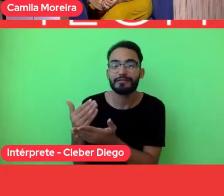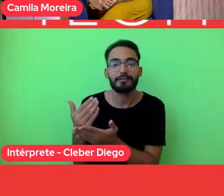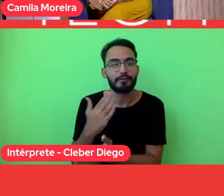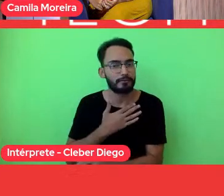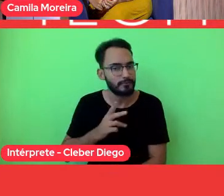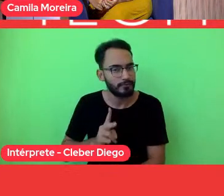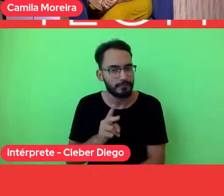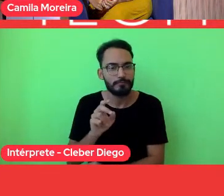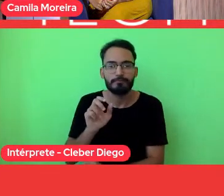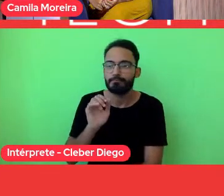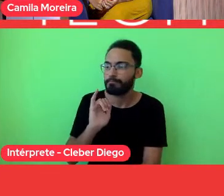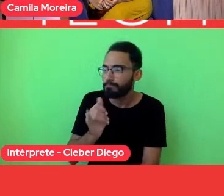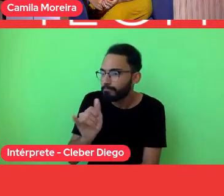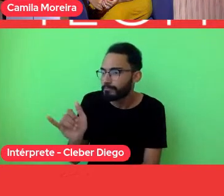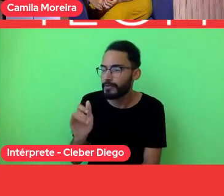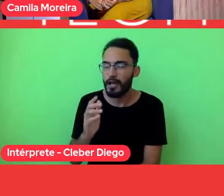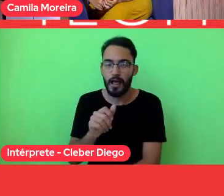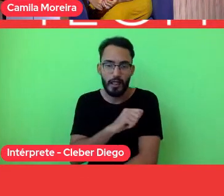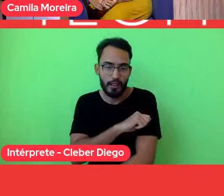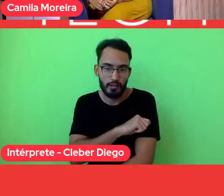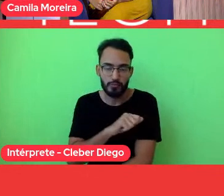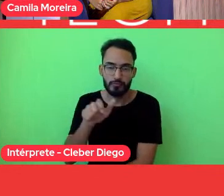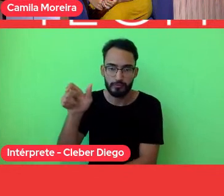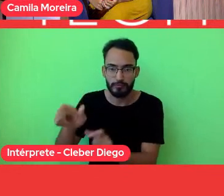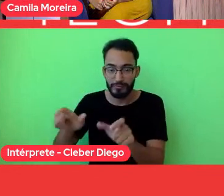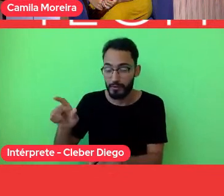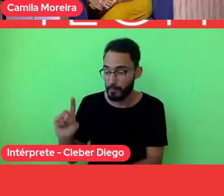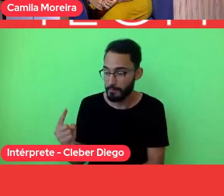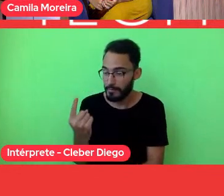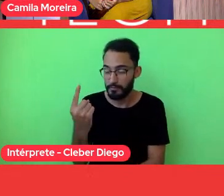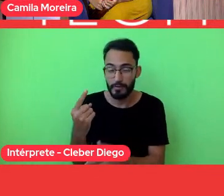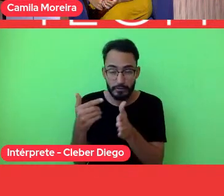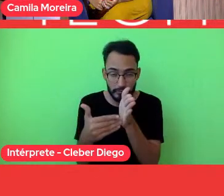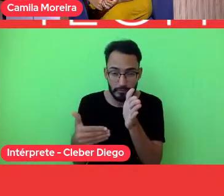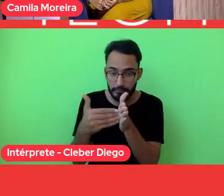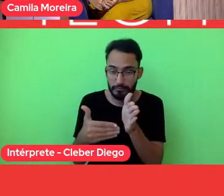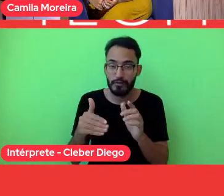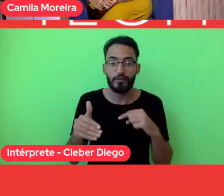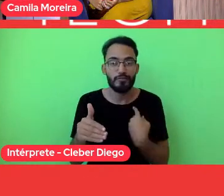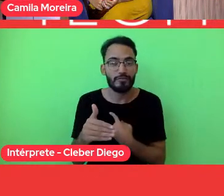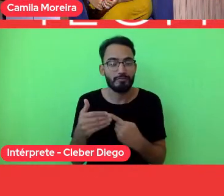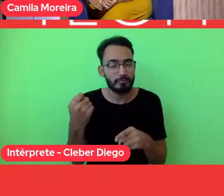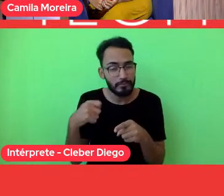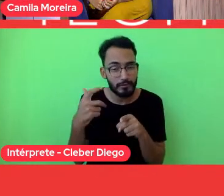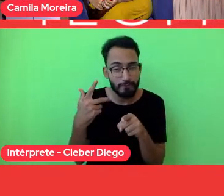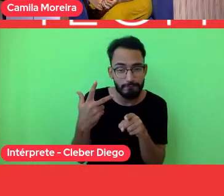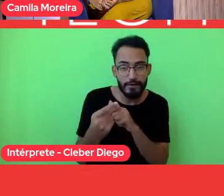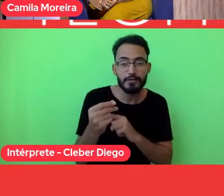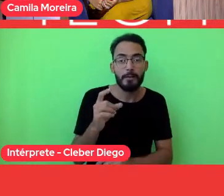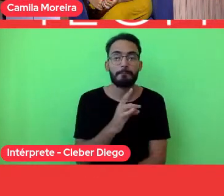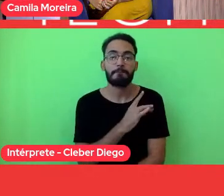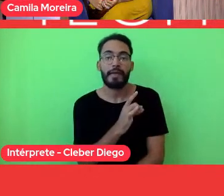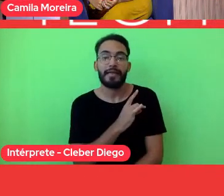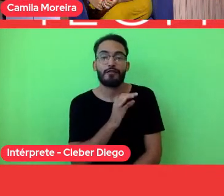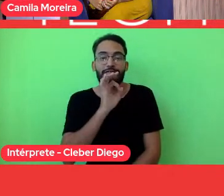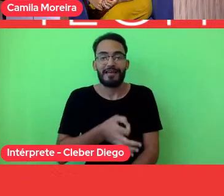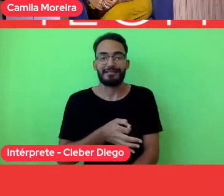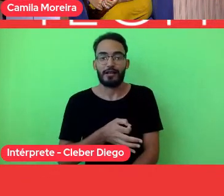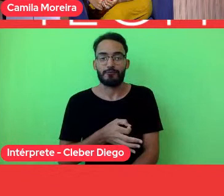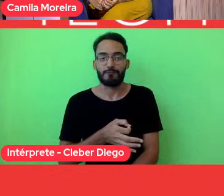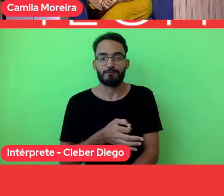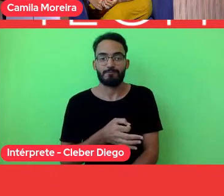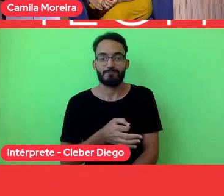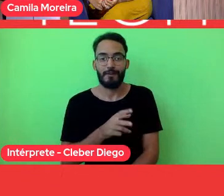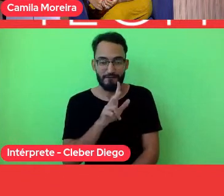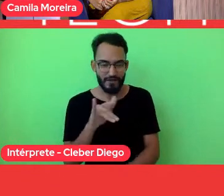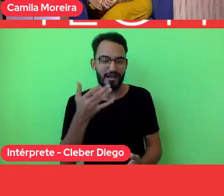falo para as minhas alunas, o primeiro obstáculo é a gente vencer esse medo de dar certo, né?